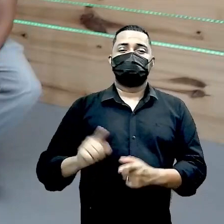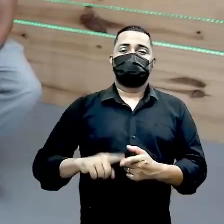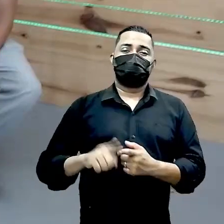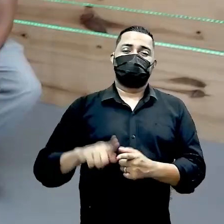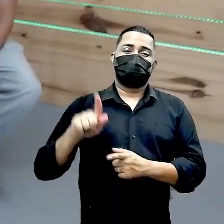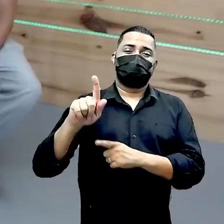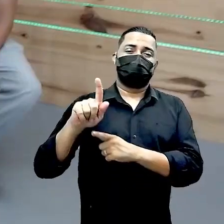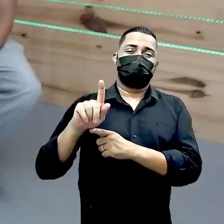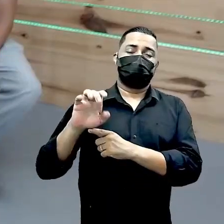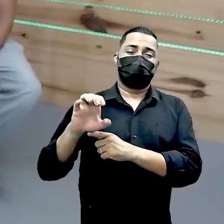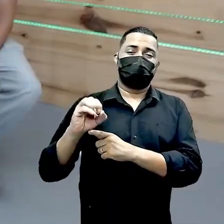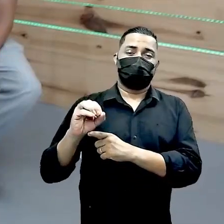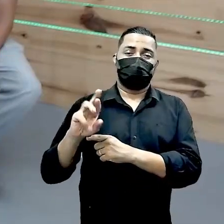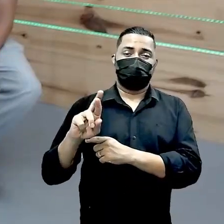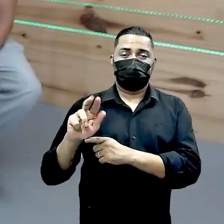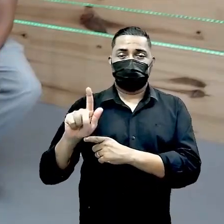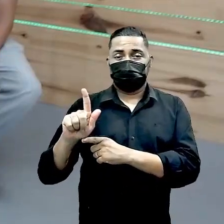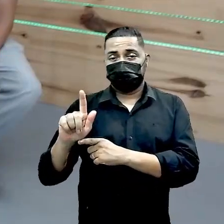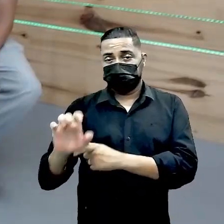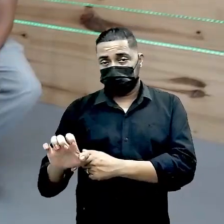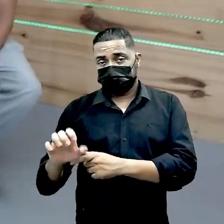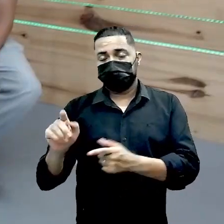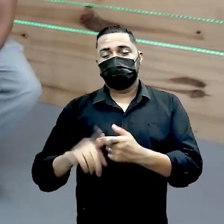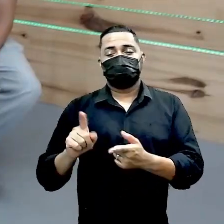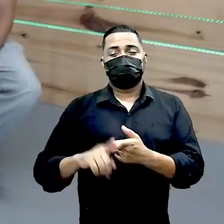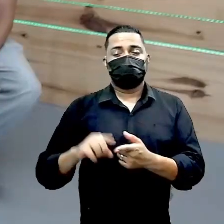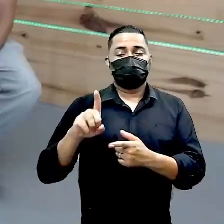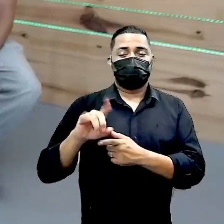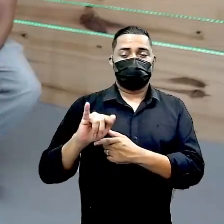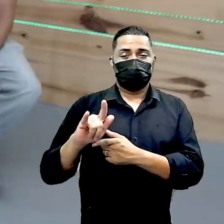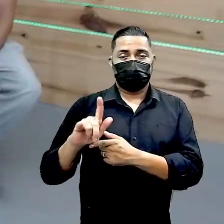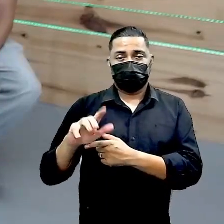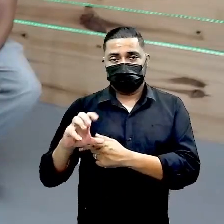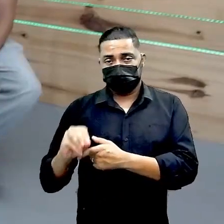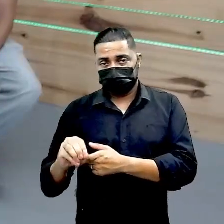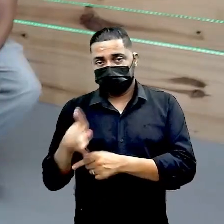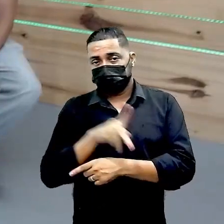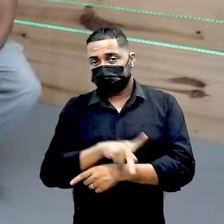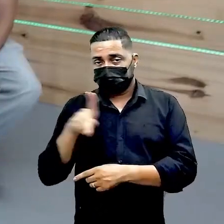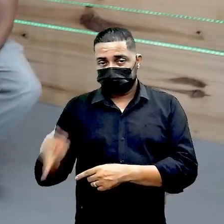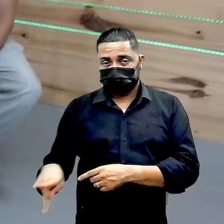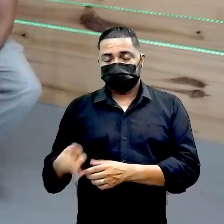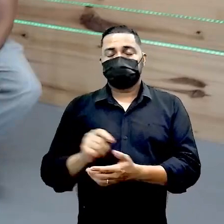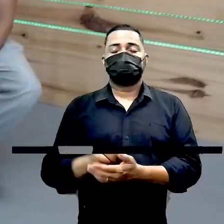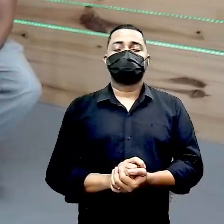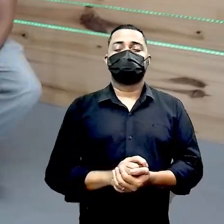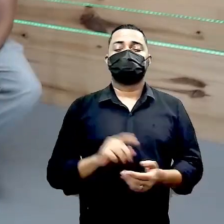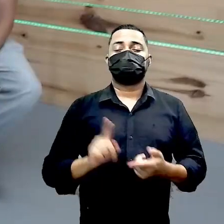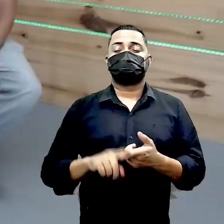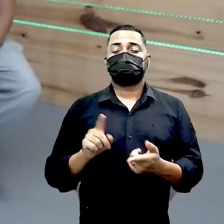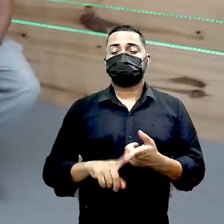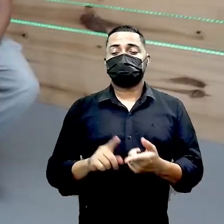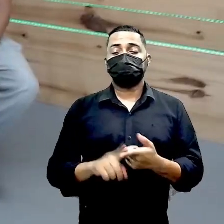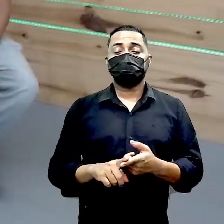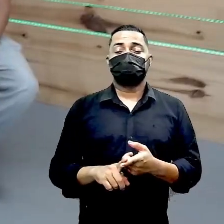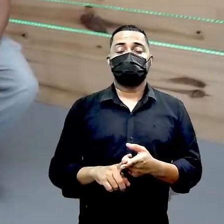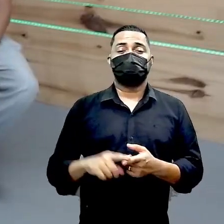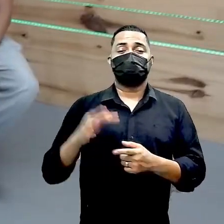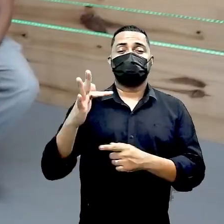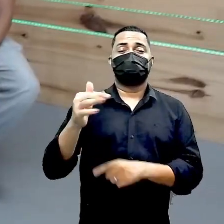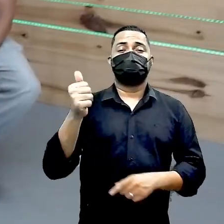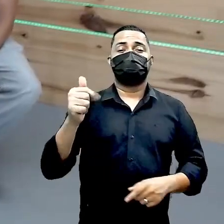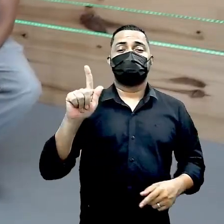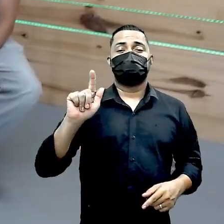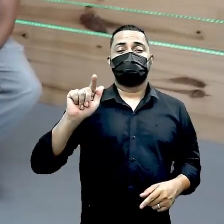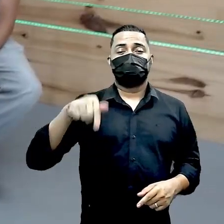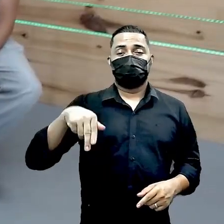Bem, e também a mim, professor da FEPAR, e ao professor